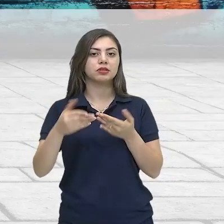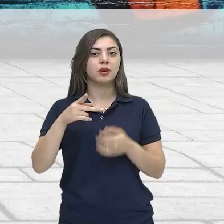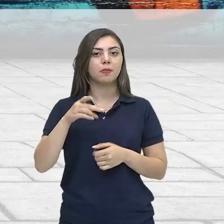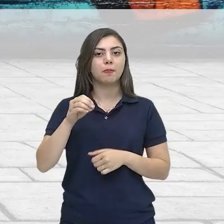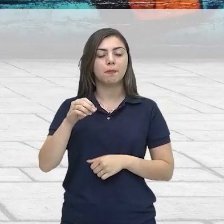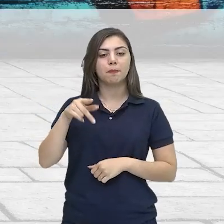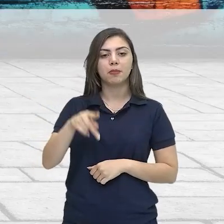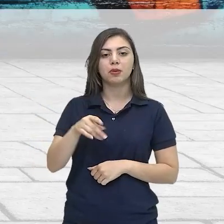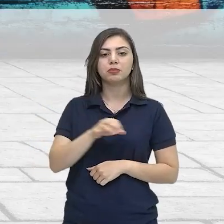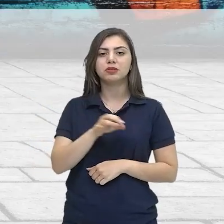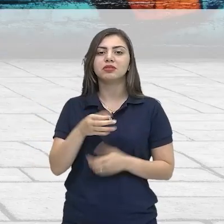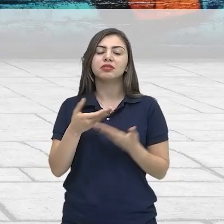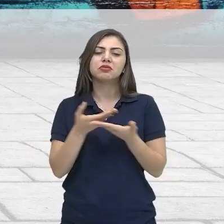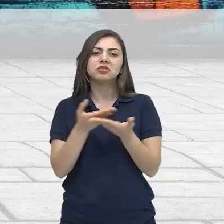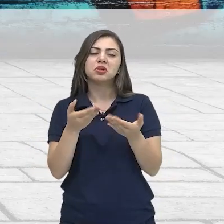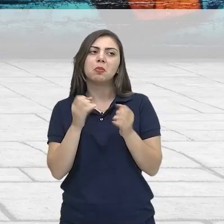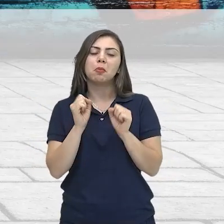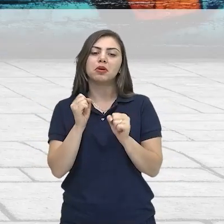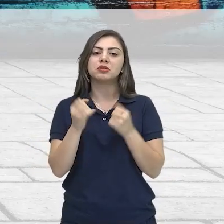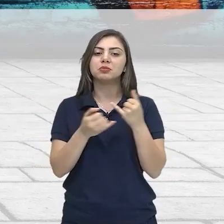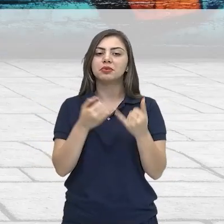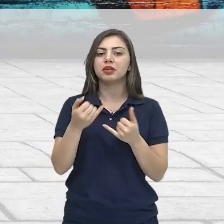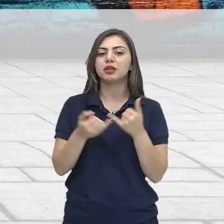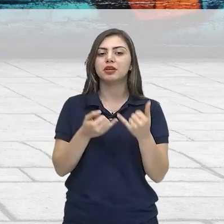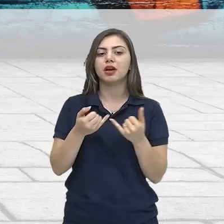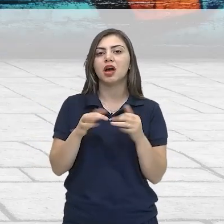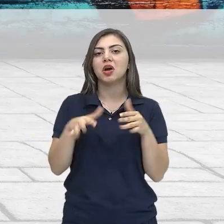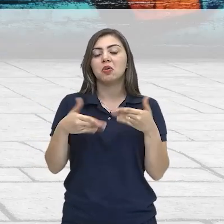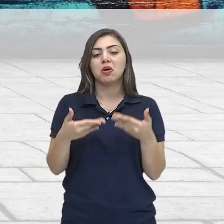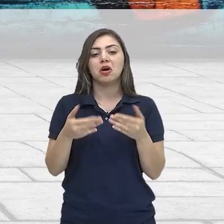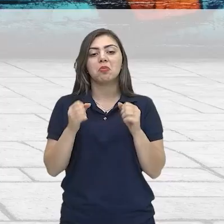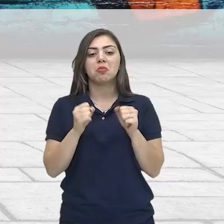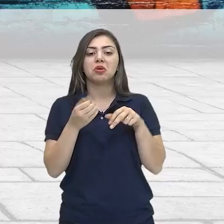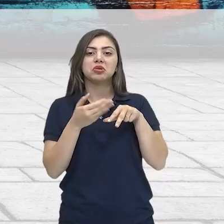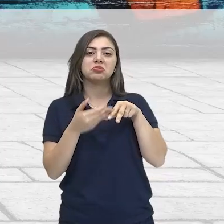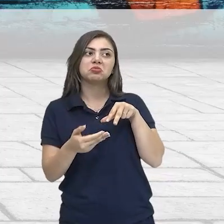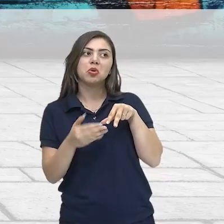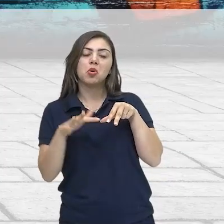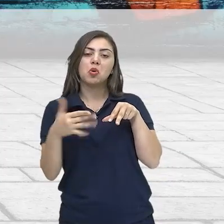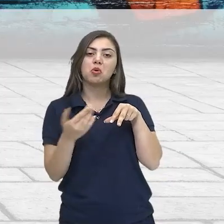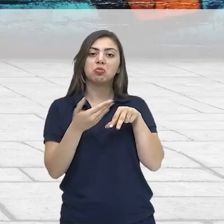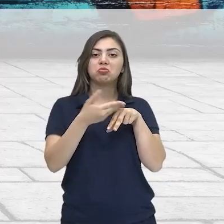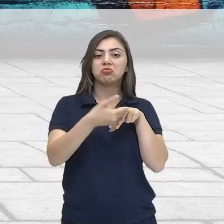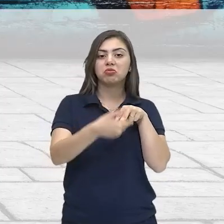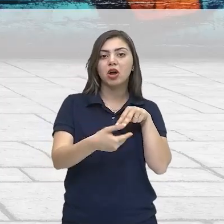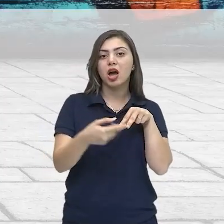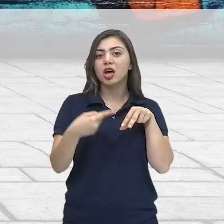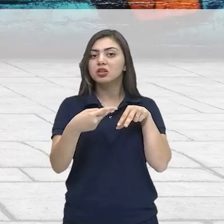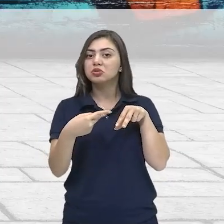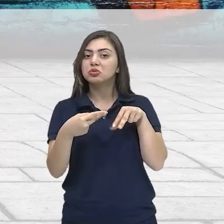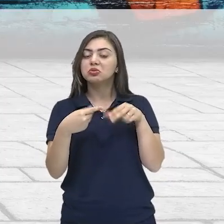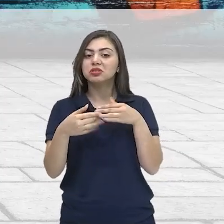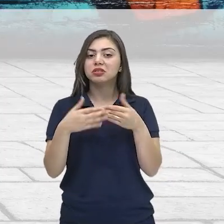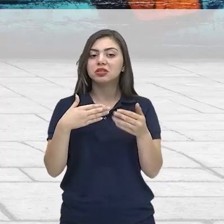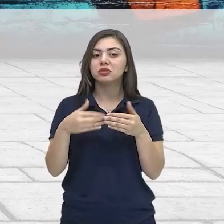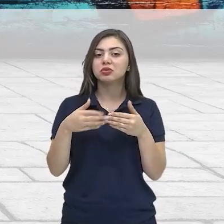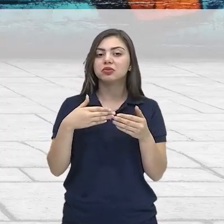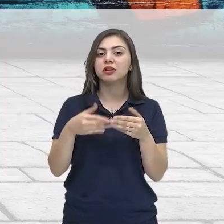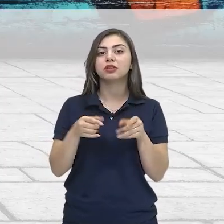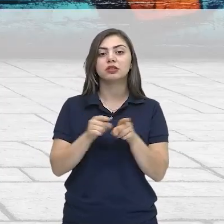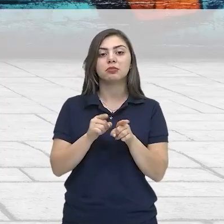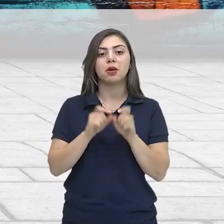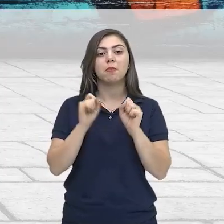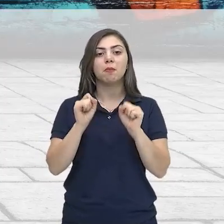podem brincar. Começar com a perna direita, perna esquerda, as duas. Pode colocar também um braço à